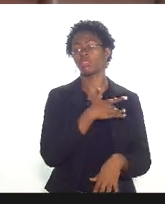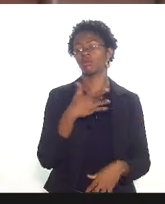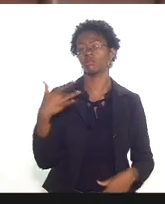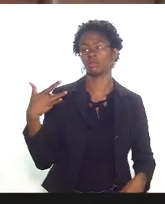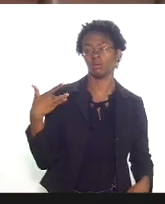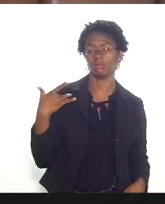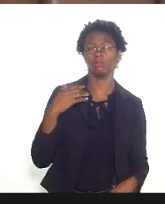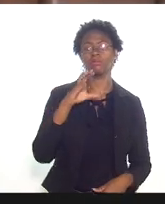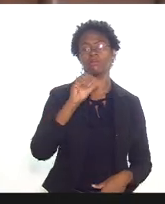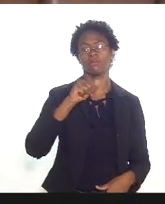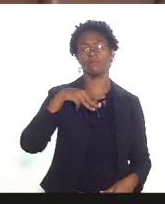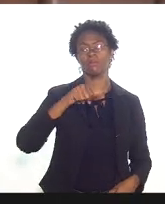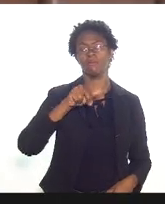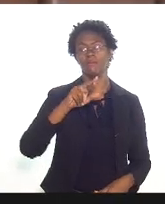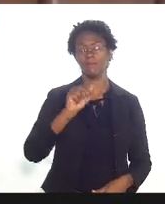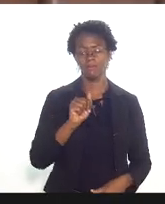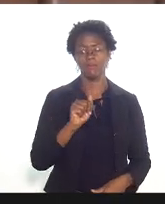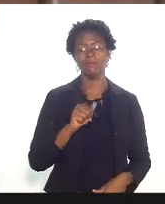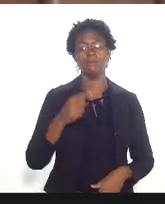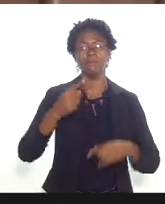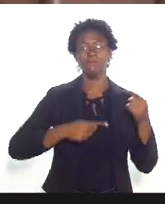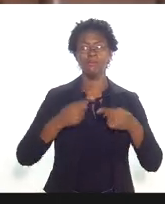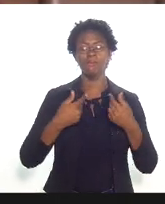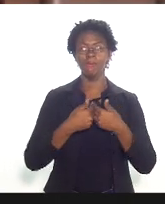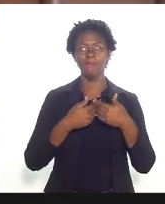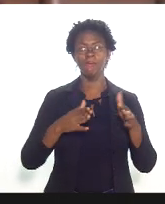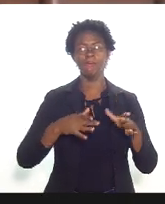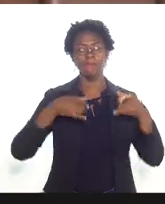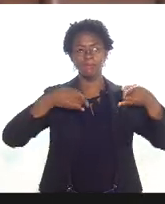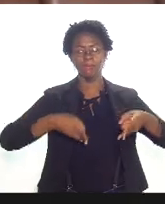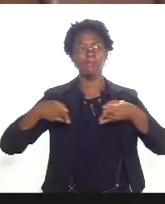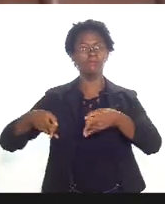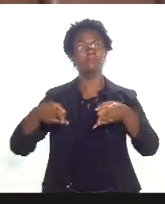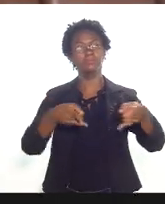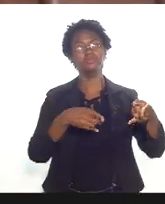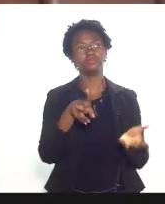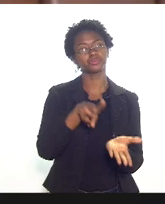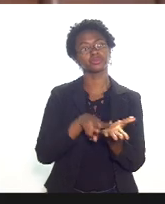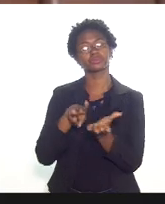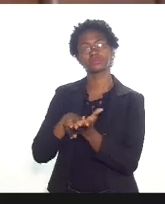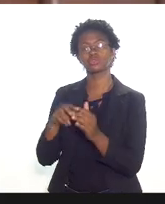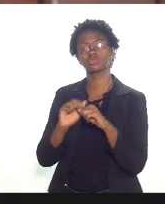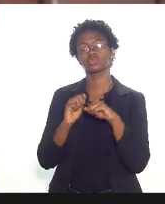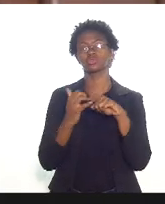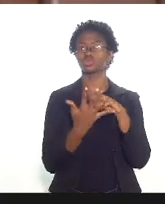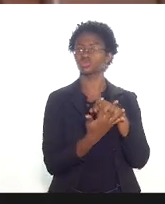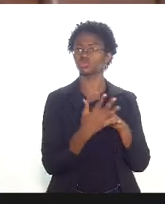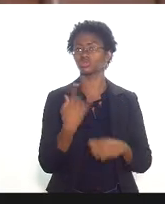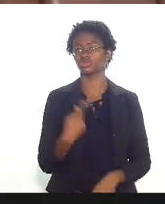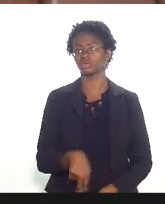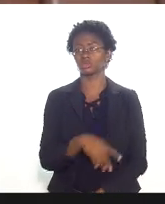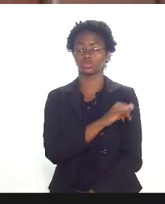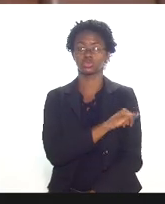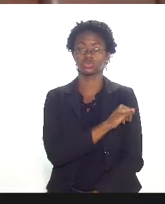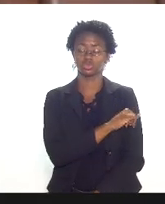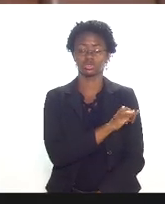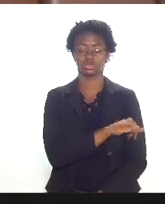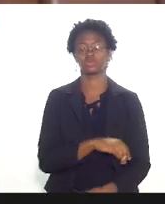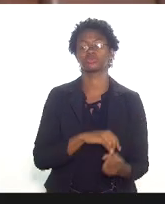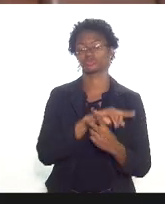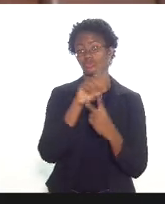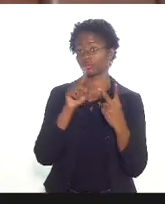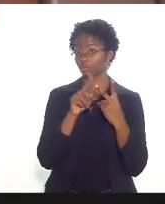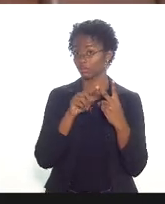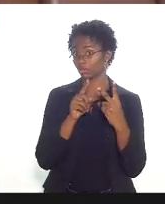Comissão de Saúde da Câmara Municipal para discutir a abertura de leitos para pacientes com Covid-19 no Rio de Janeiro. A situação